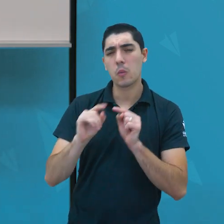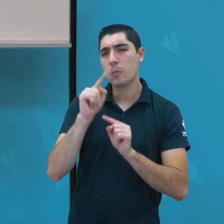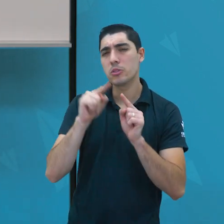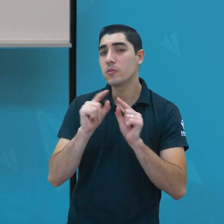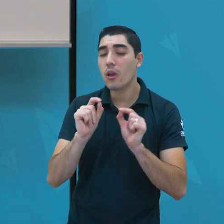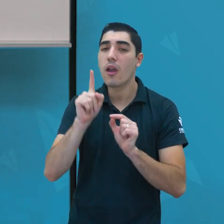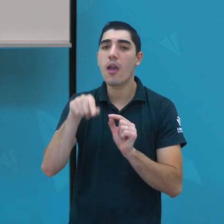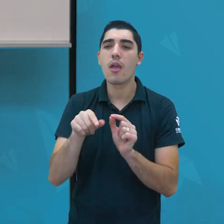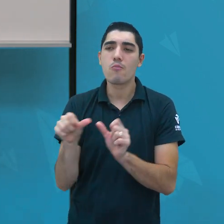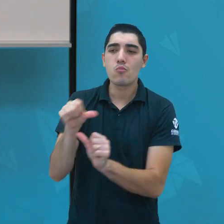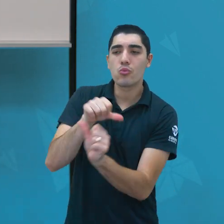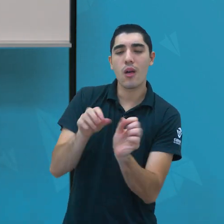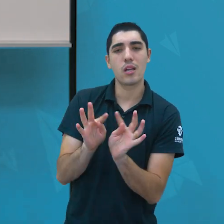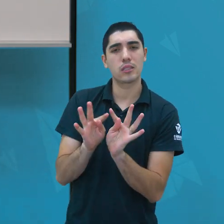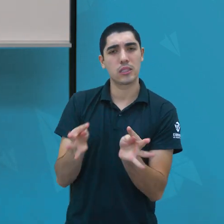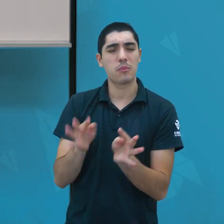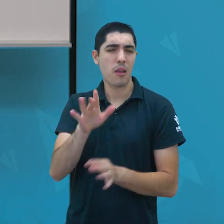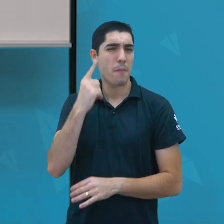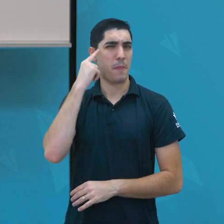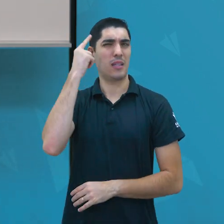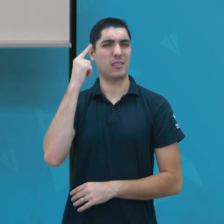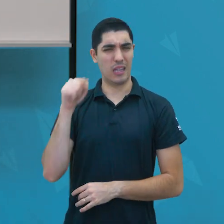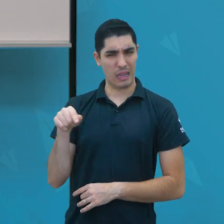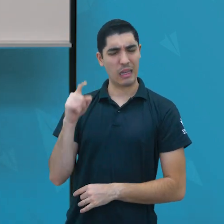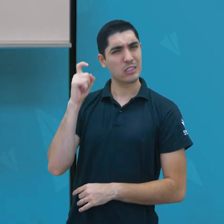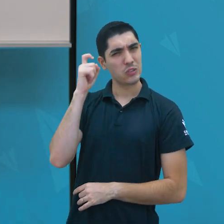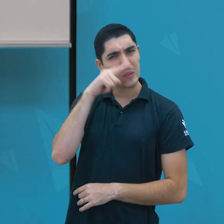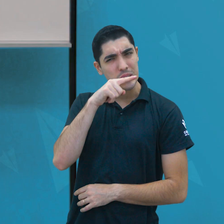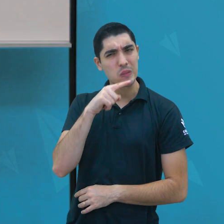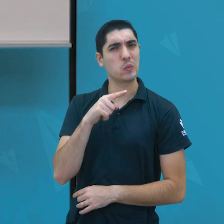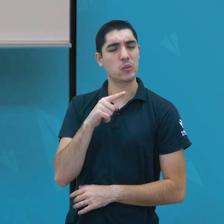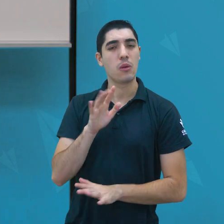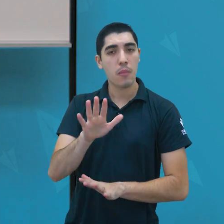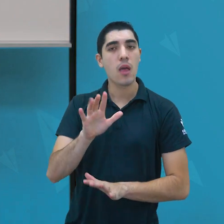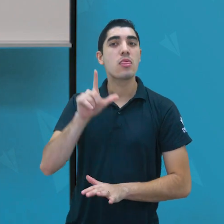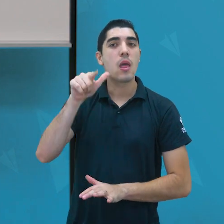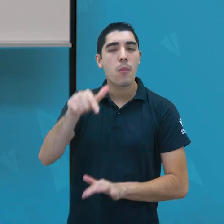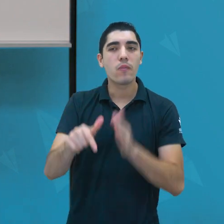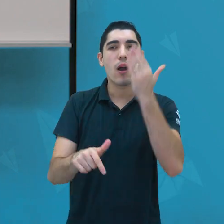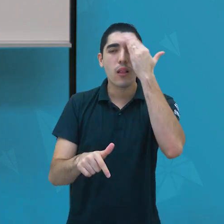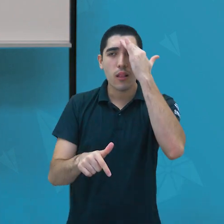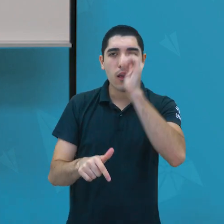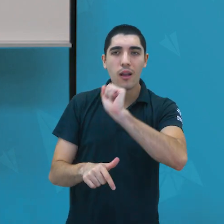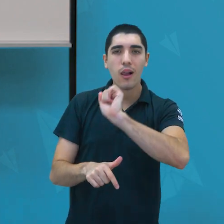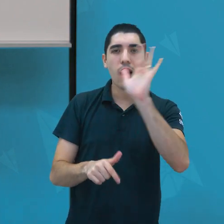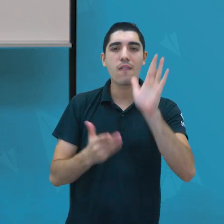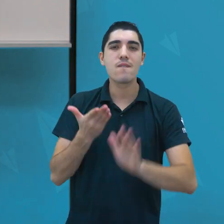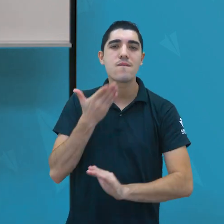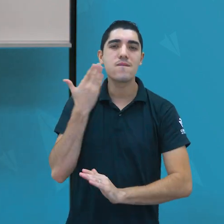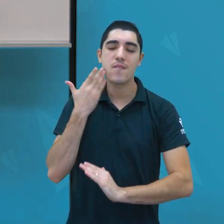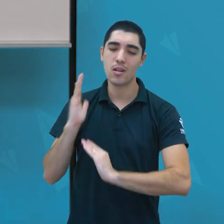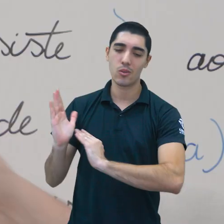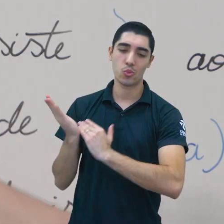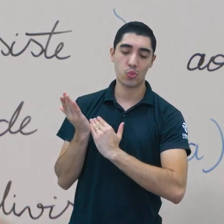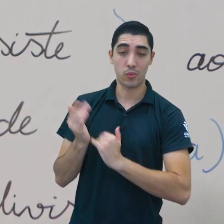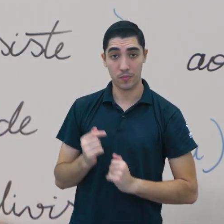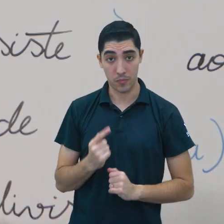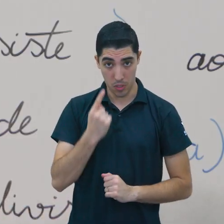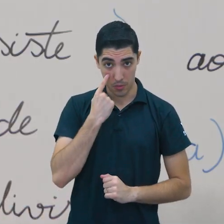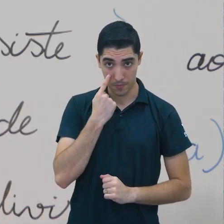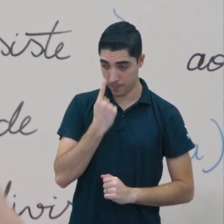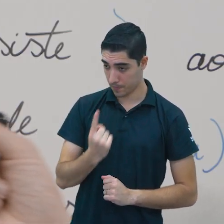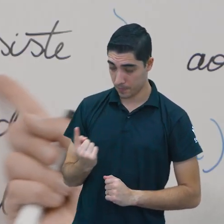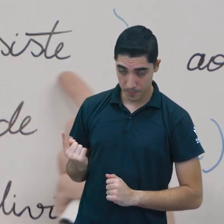simplificar. Às vezes pode ser um pouco trabalhoso no processo, mas vai valer a pena simplificar, ok? Aqui,